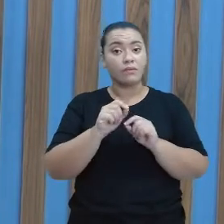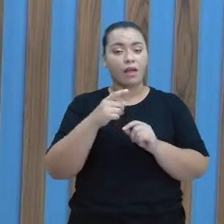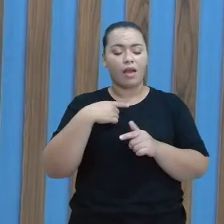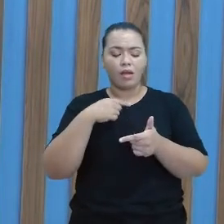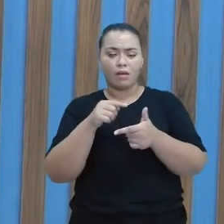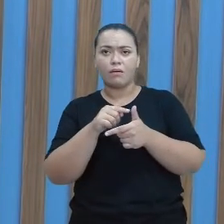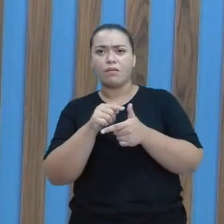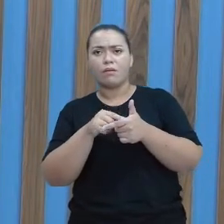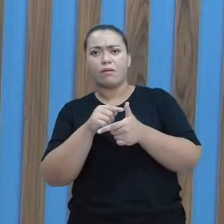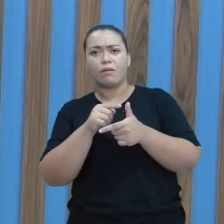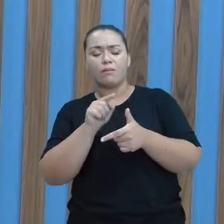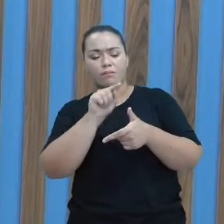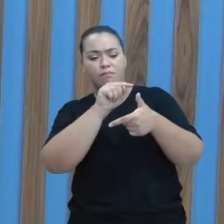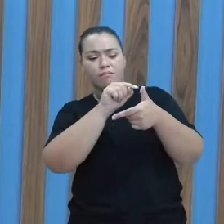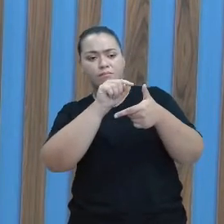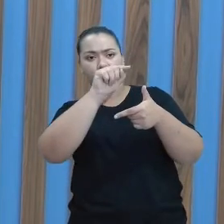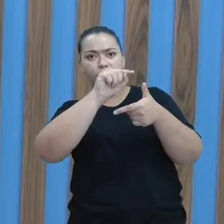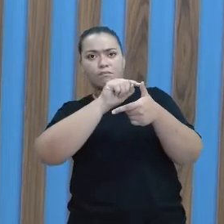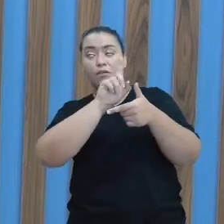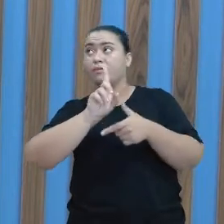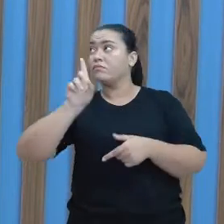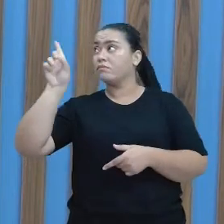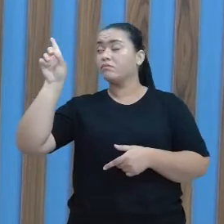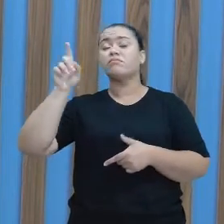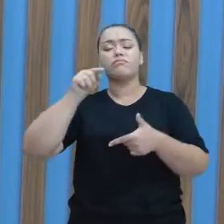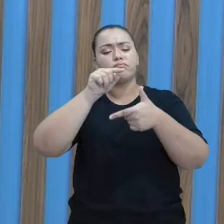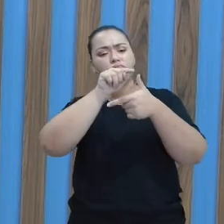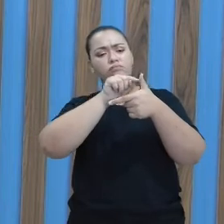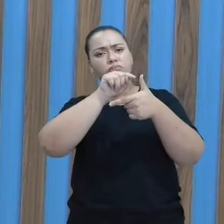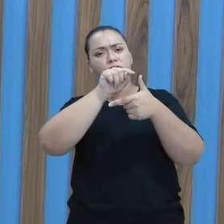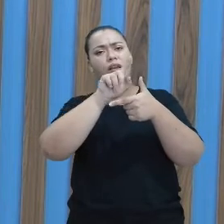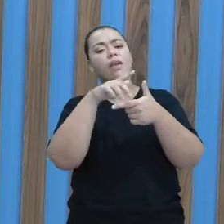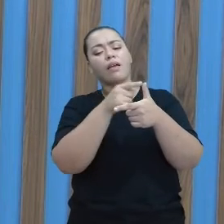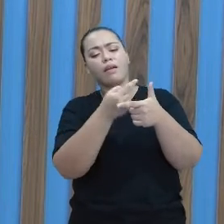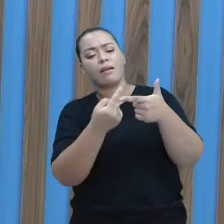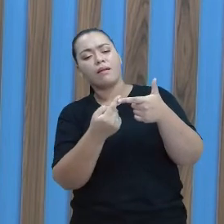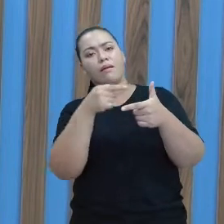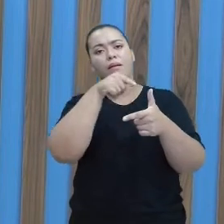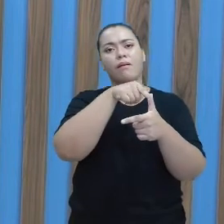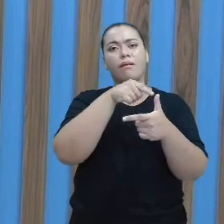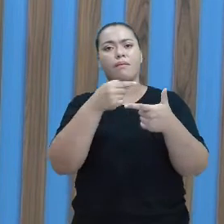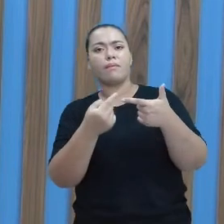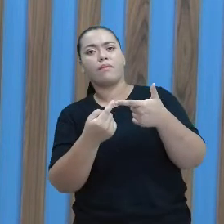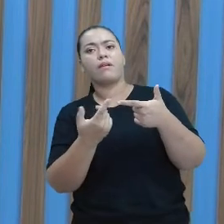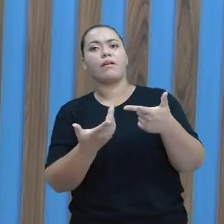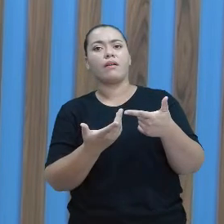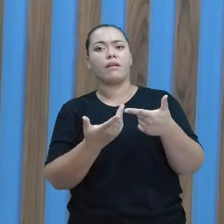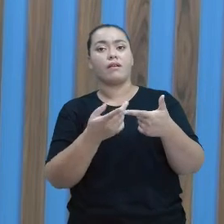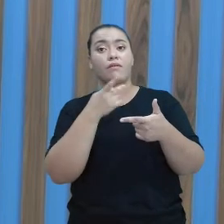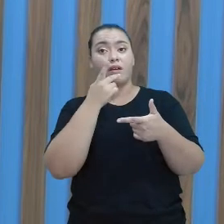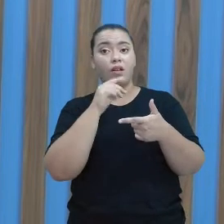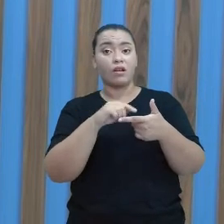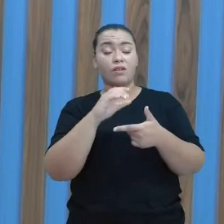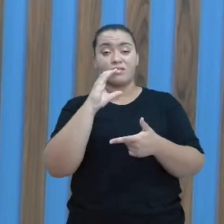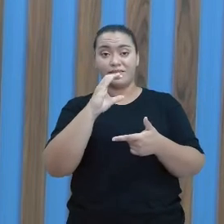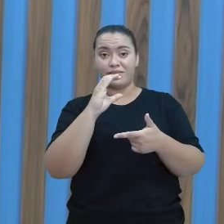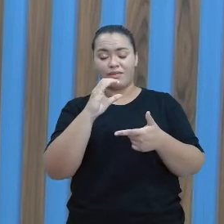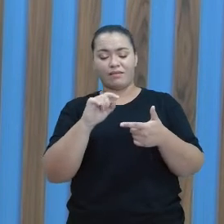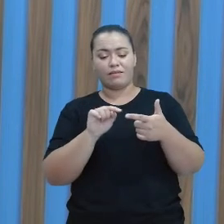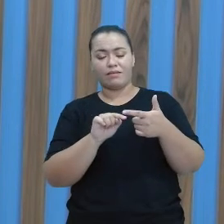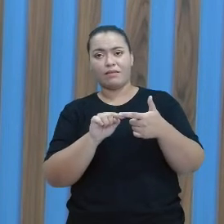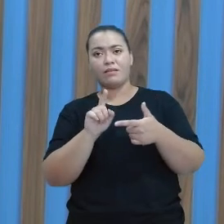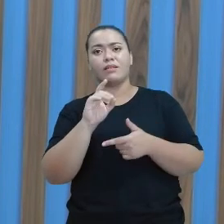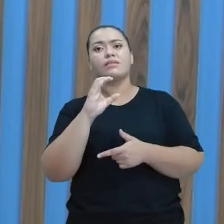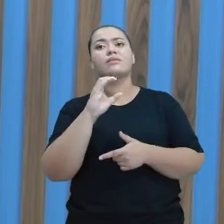o ângulo beta está aqui em cima, ó. Então, quem que está oposto a esse ângulo beta, né? Oposto a esse ângulo beta está o valor de C.